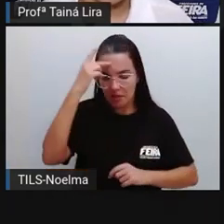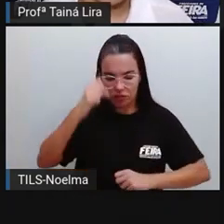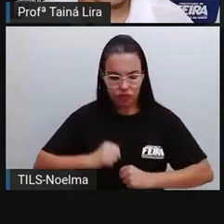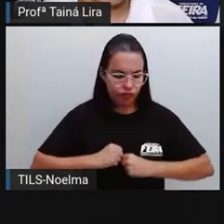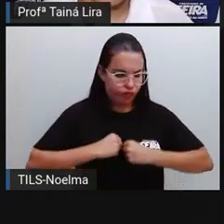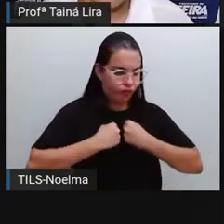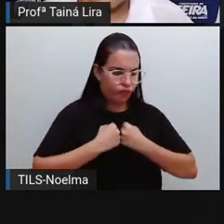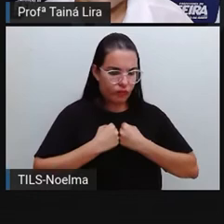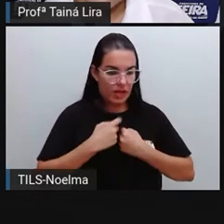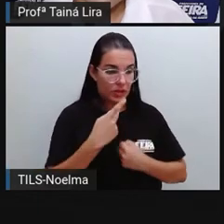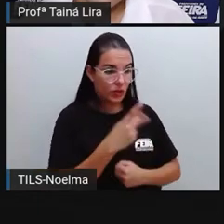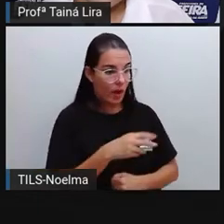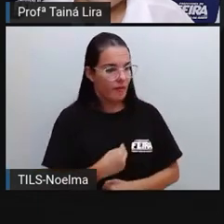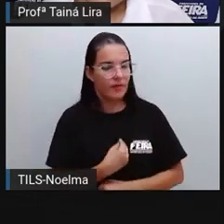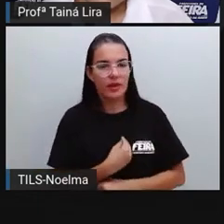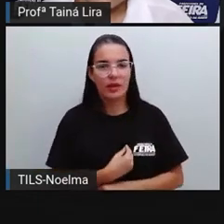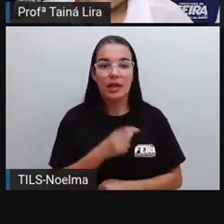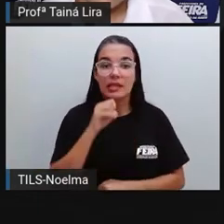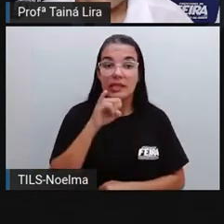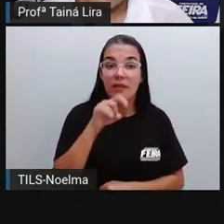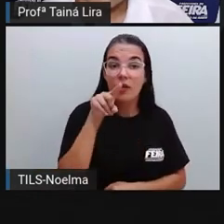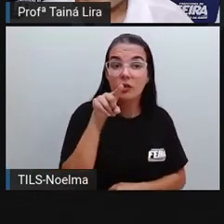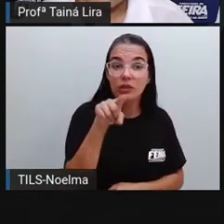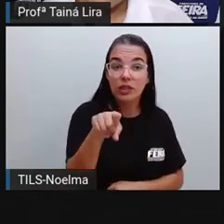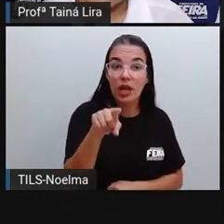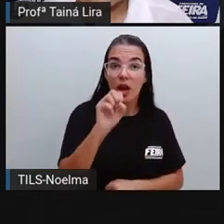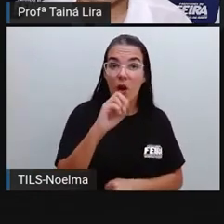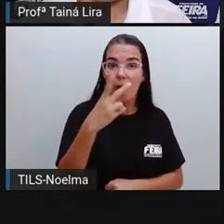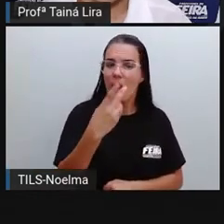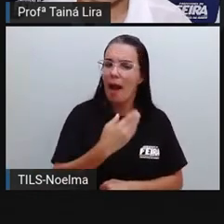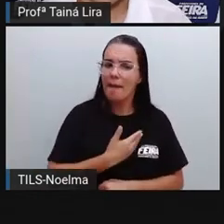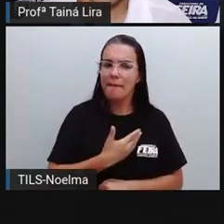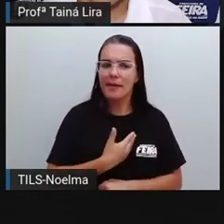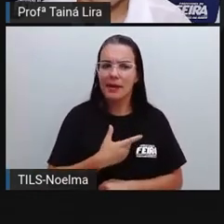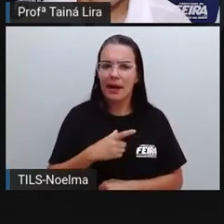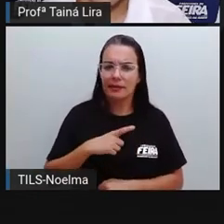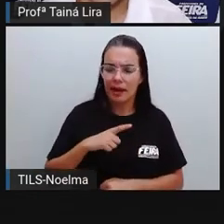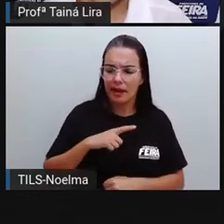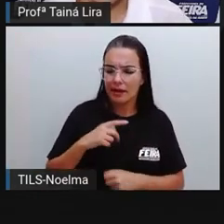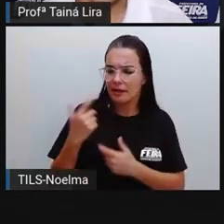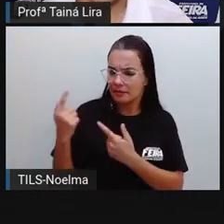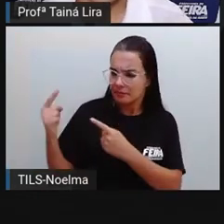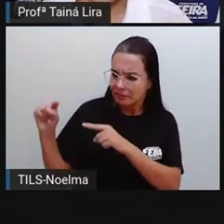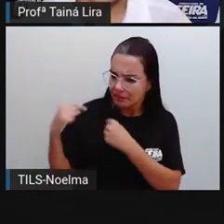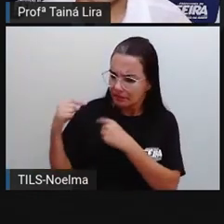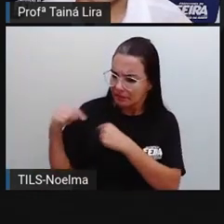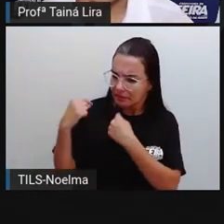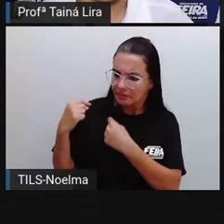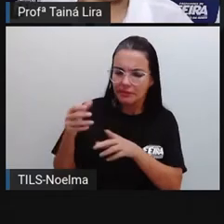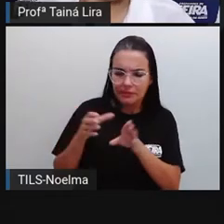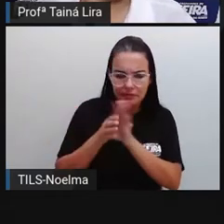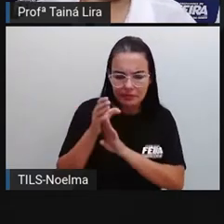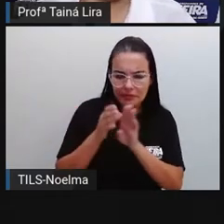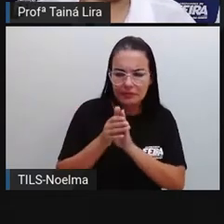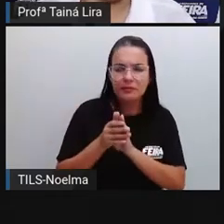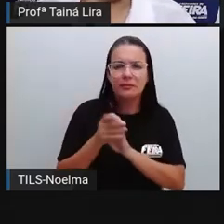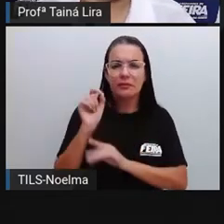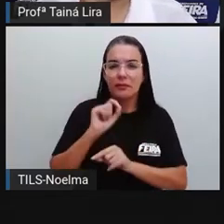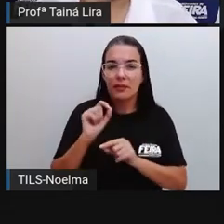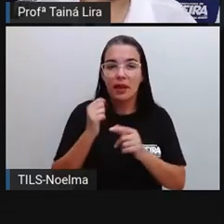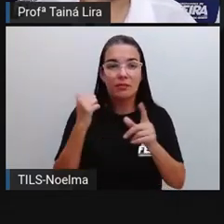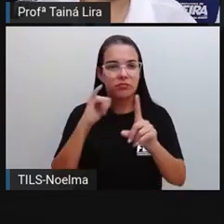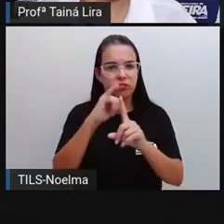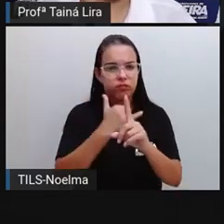tomem conta da sua vida. Se você ou um amigo são vítimas de bullying, denuncie o agressor ao Ministério